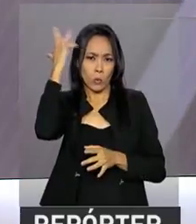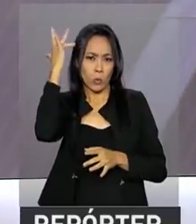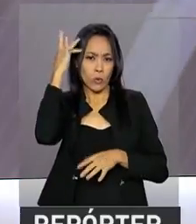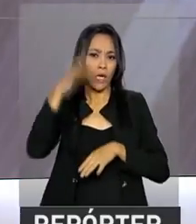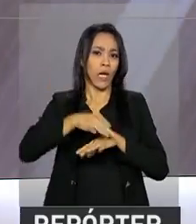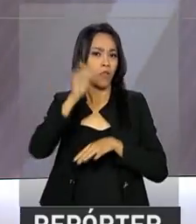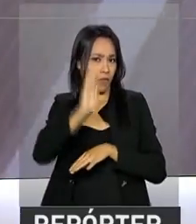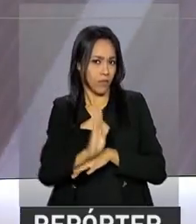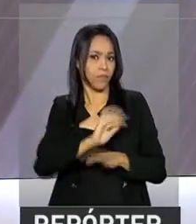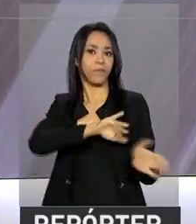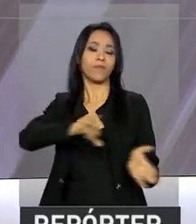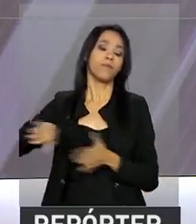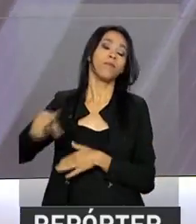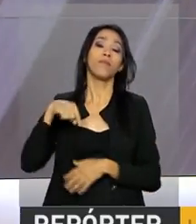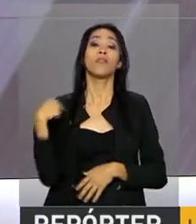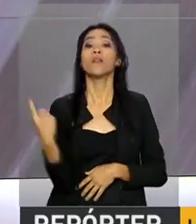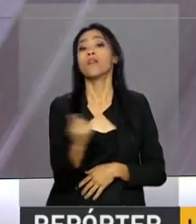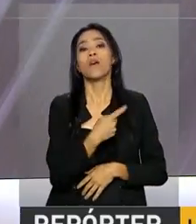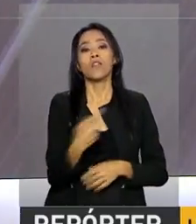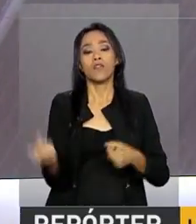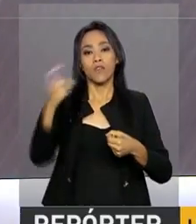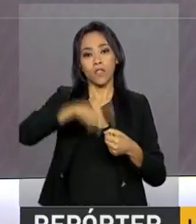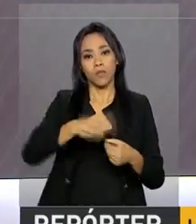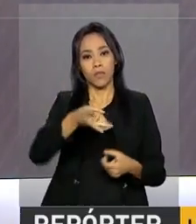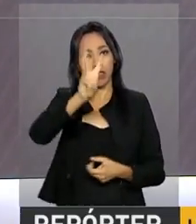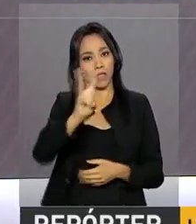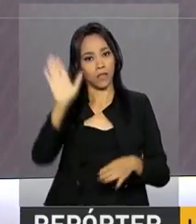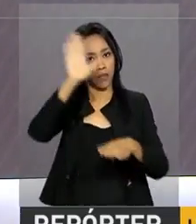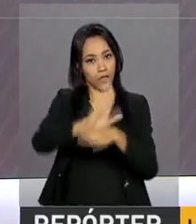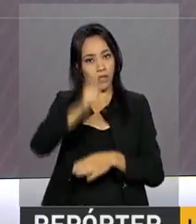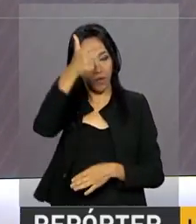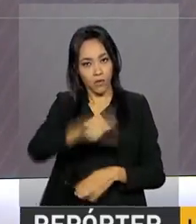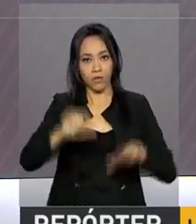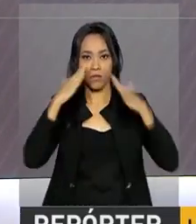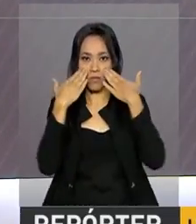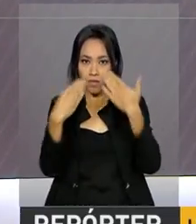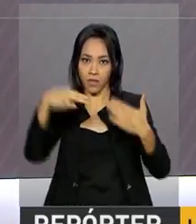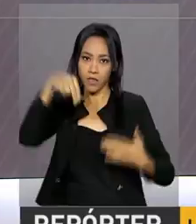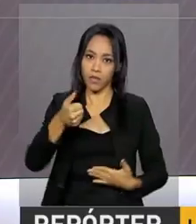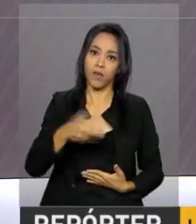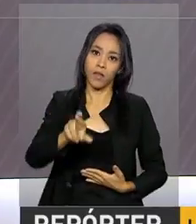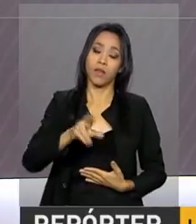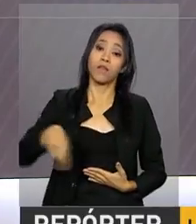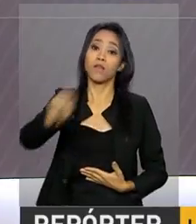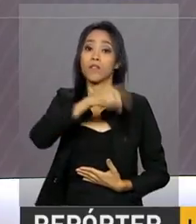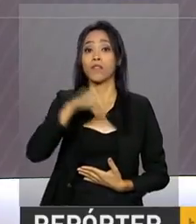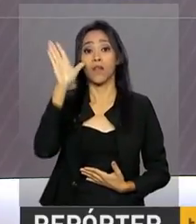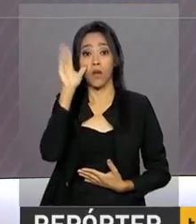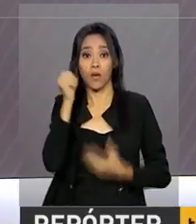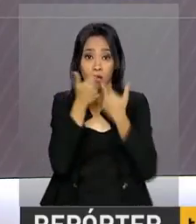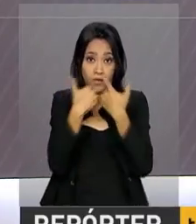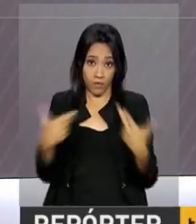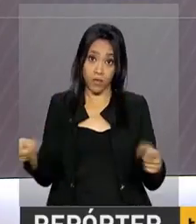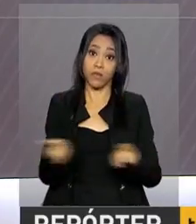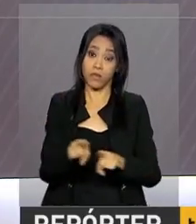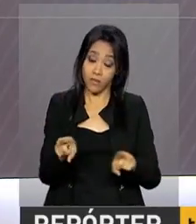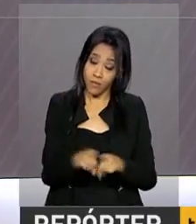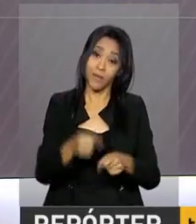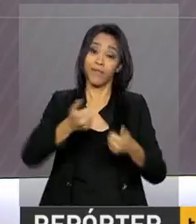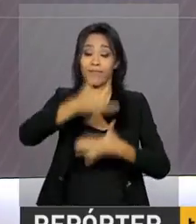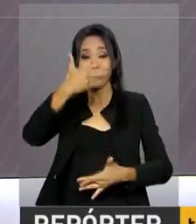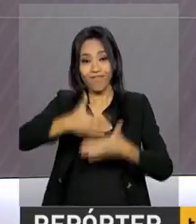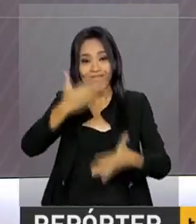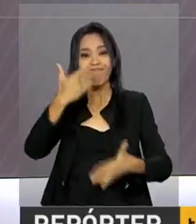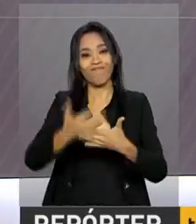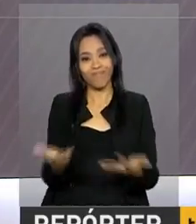nós ficamos por aqui, voltamos às 15h na próxima edição do Repórter NBR. Acompanhe as novidades também em nossas